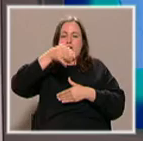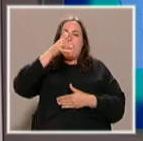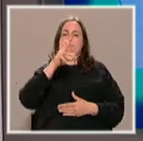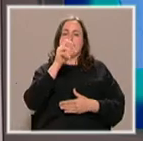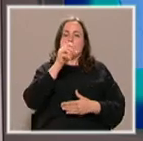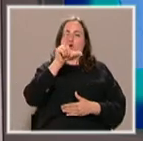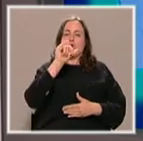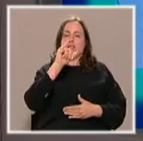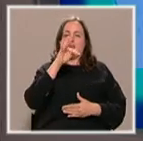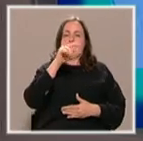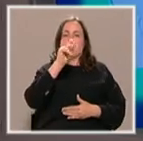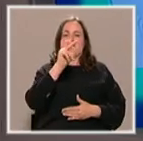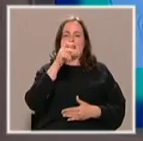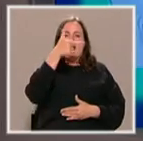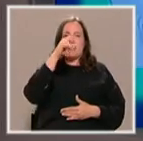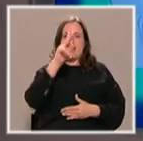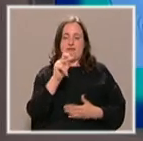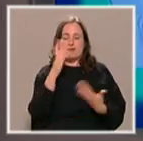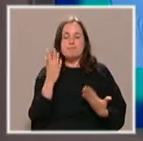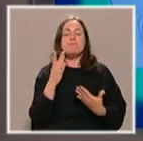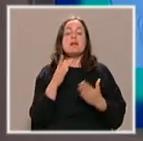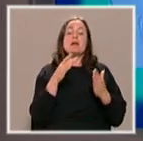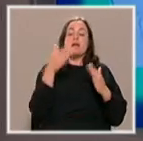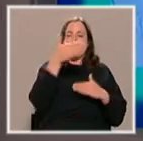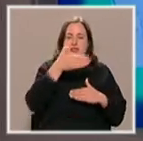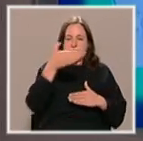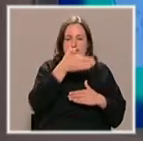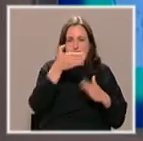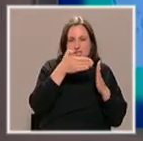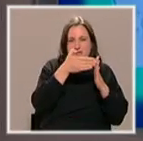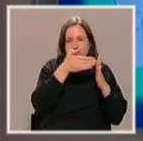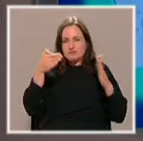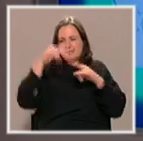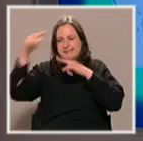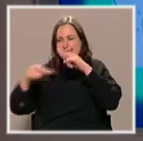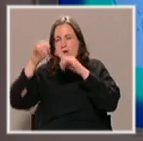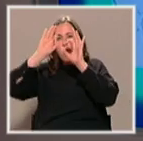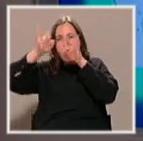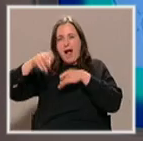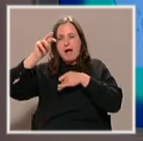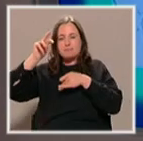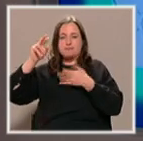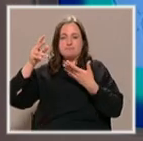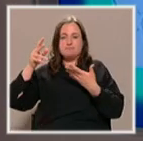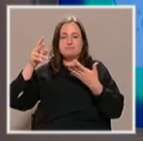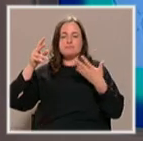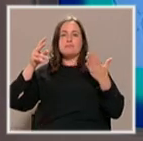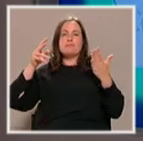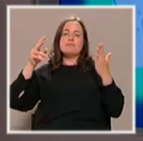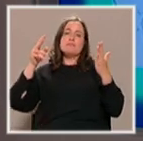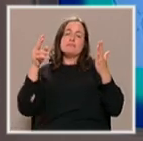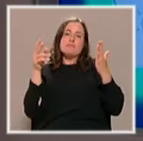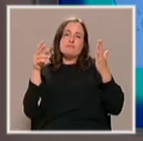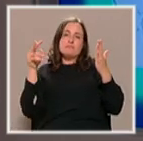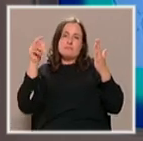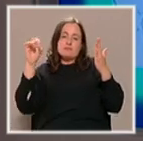proliferativa. Após este dia, entre o 17º e até ao término do ciclo, até ao 30º dia, ocorrerá no ovário